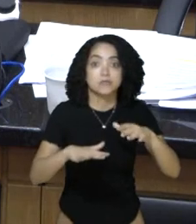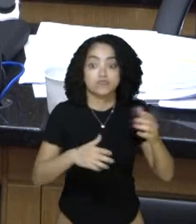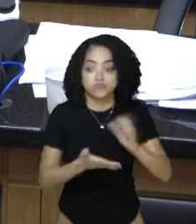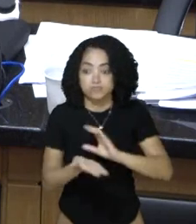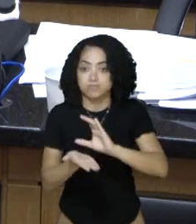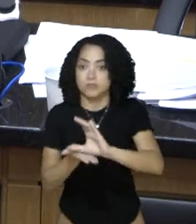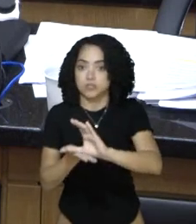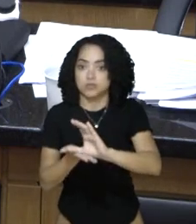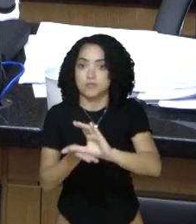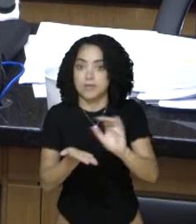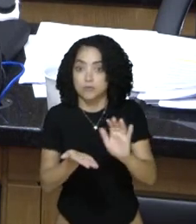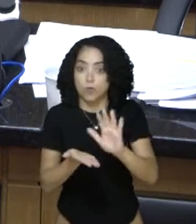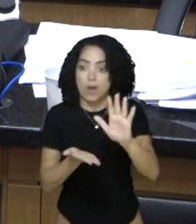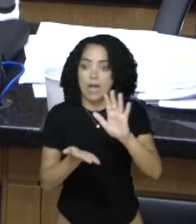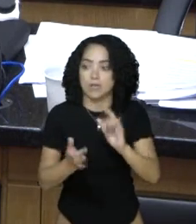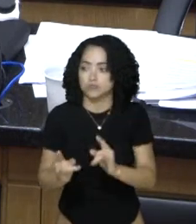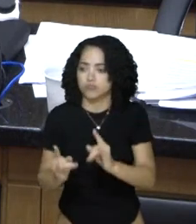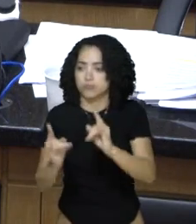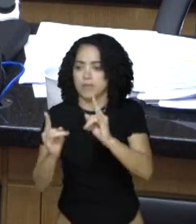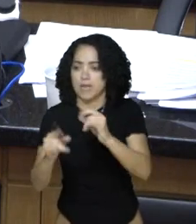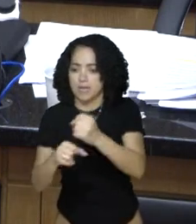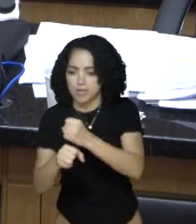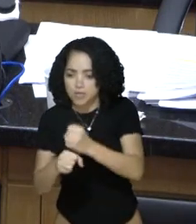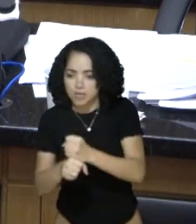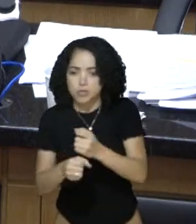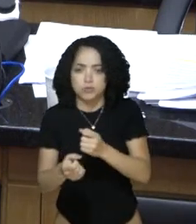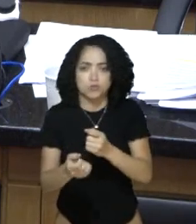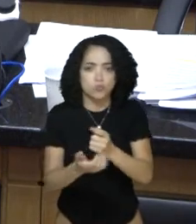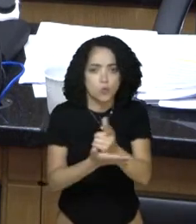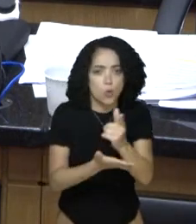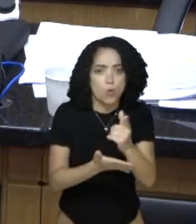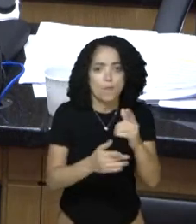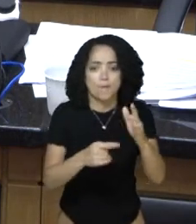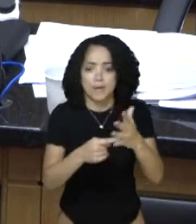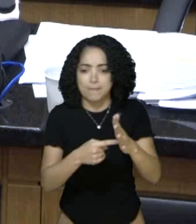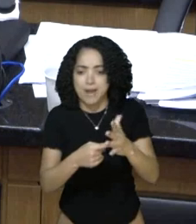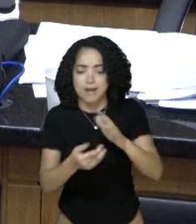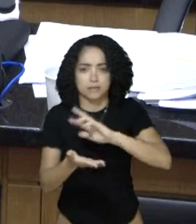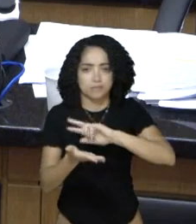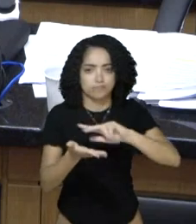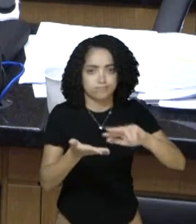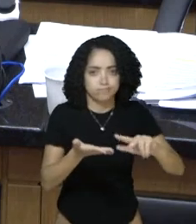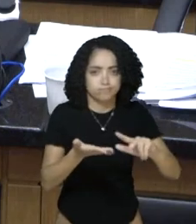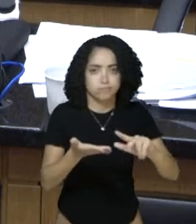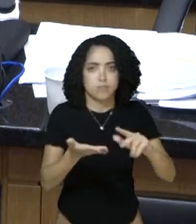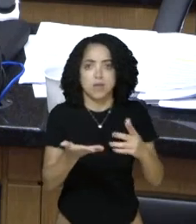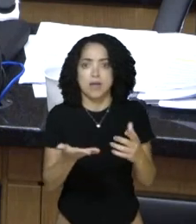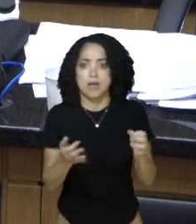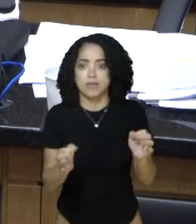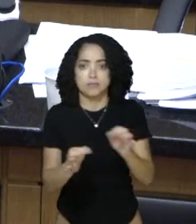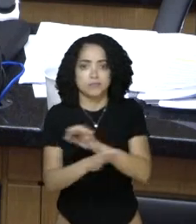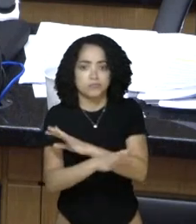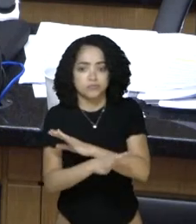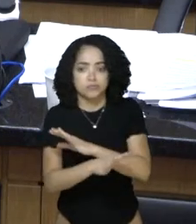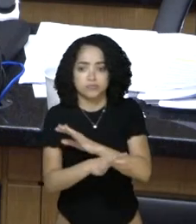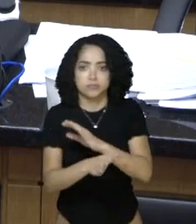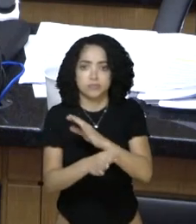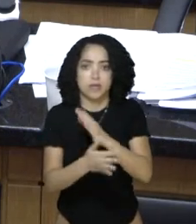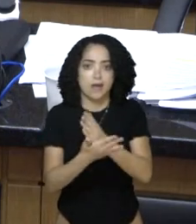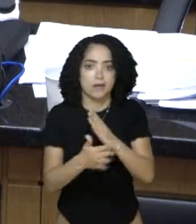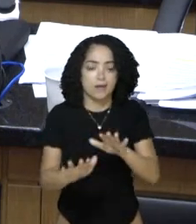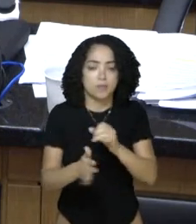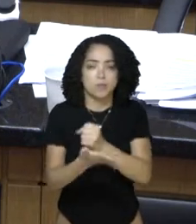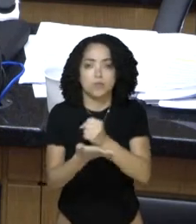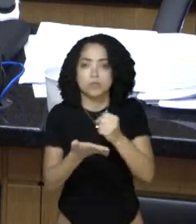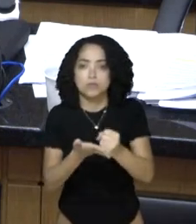grande, faz um prédio, compra máquinas e por 5 anos finaliza o contrato e por qualquer motivo de uma negativa,